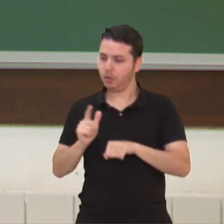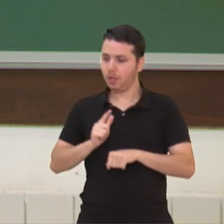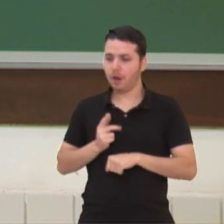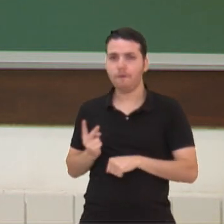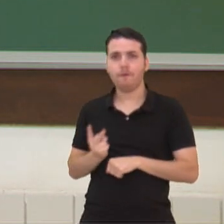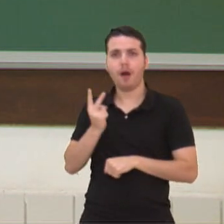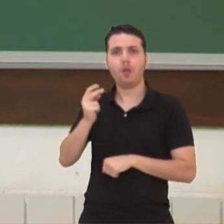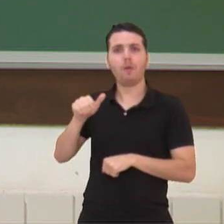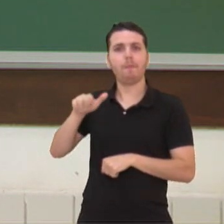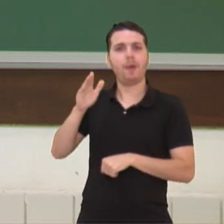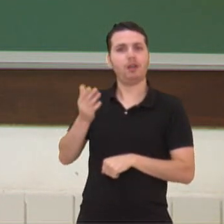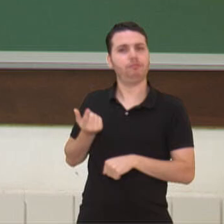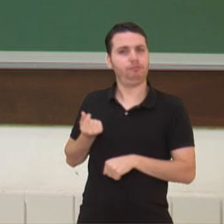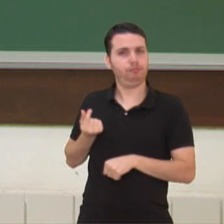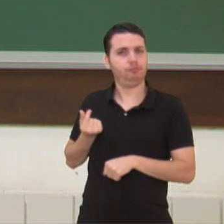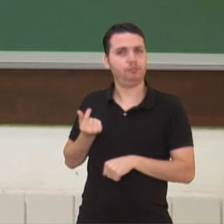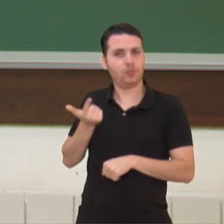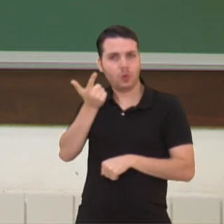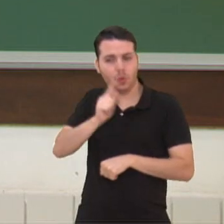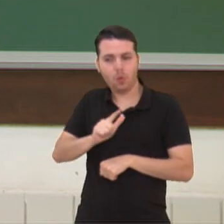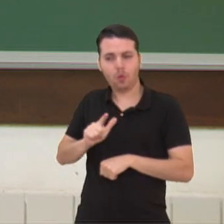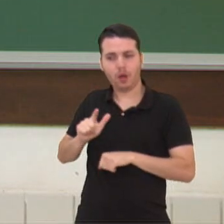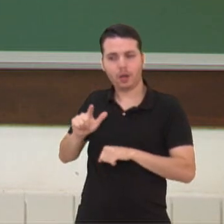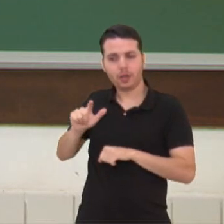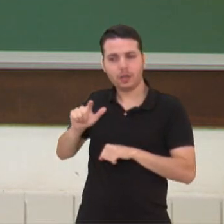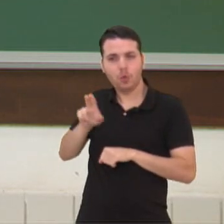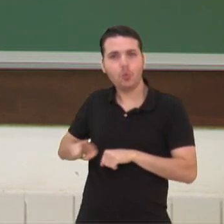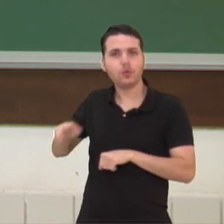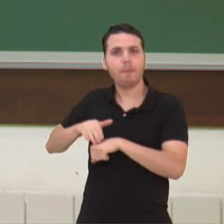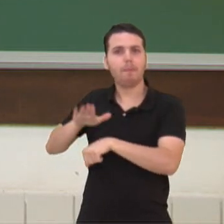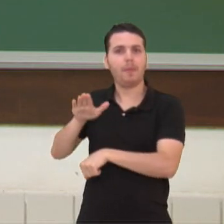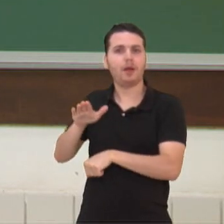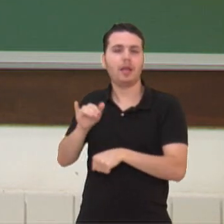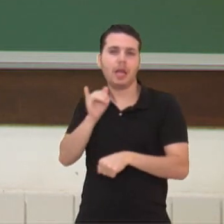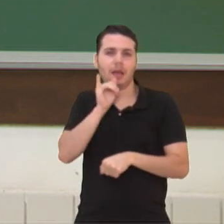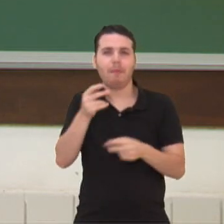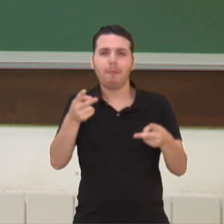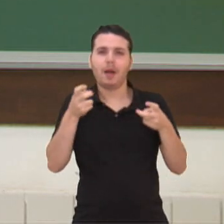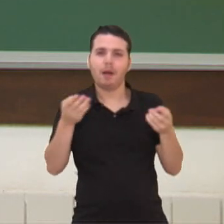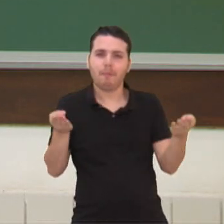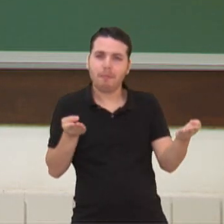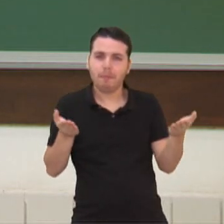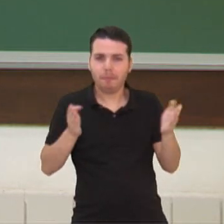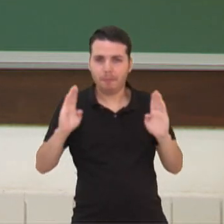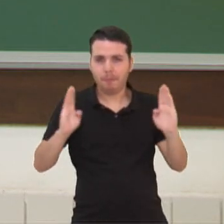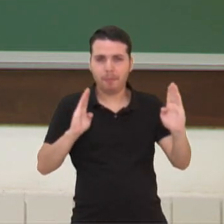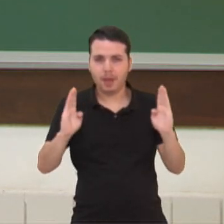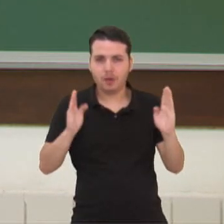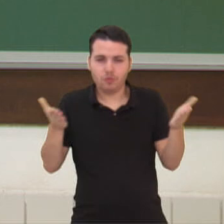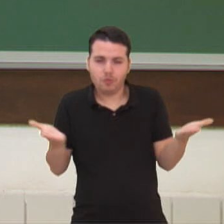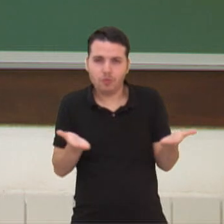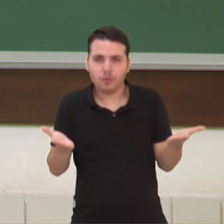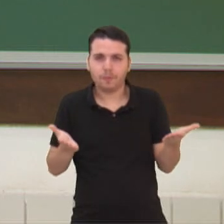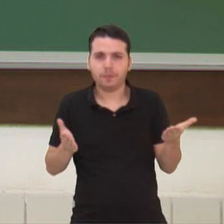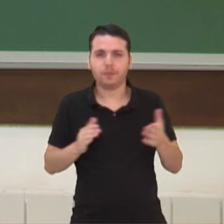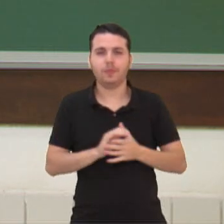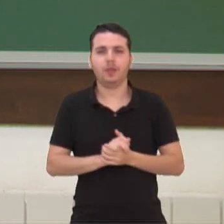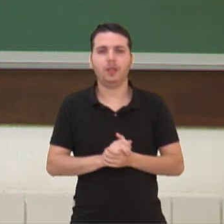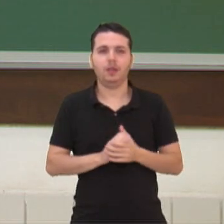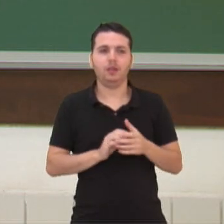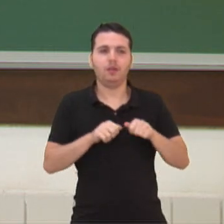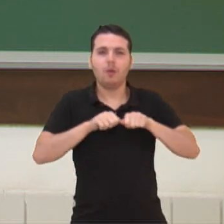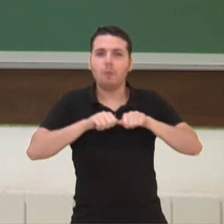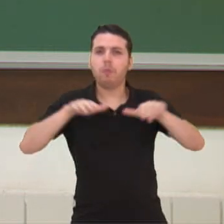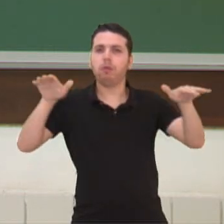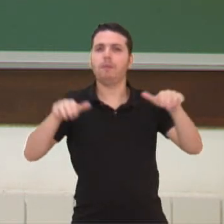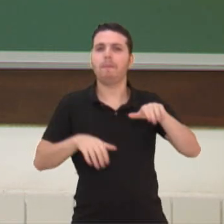financeiro agregado, né? Então vocês conseguem perceber aí na atualidade, né, esse lançamento de